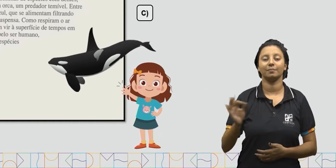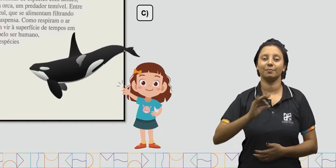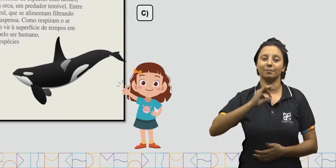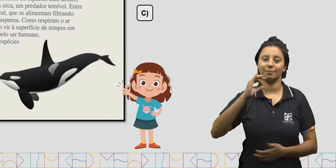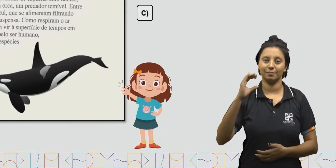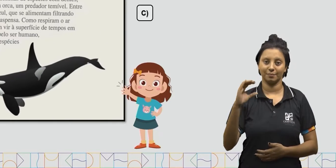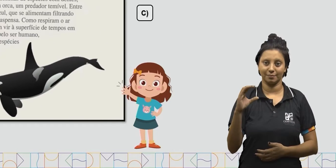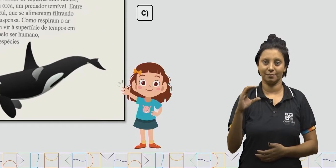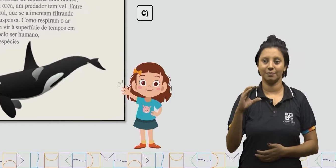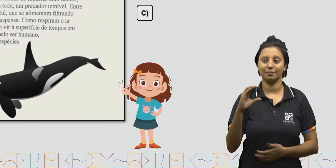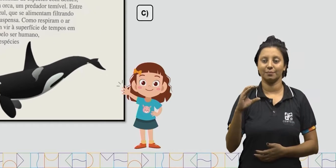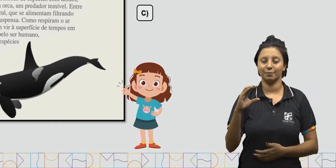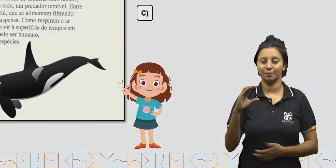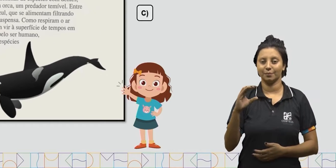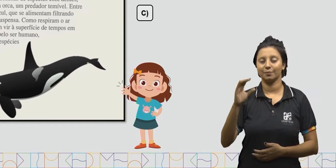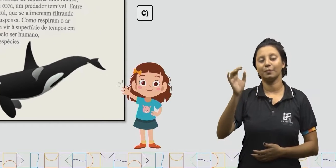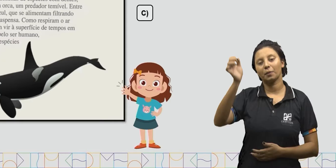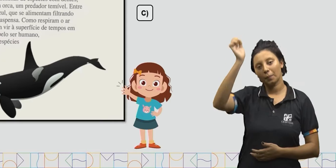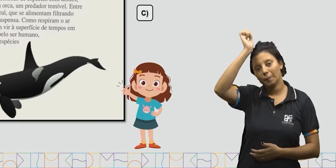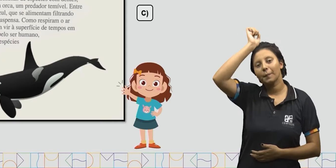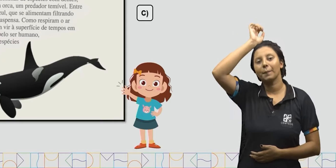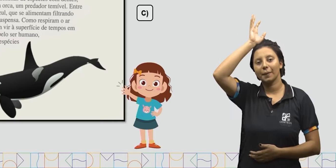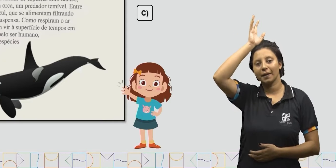Exatamente, a alternativa C.